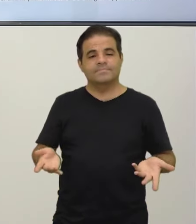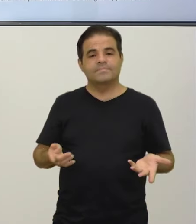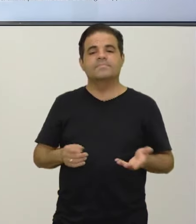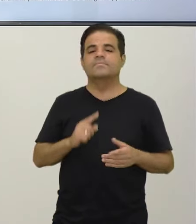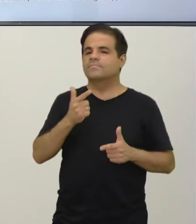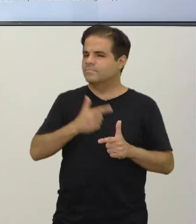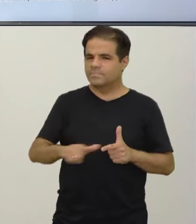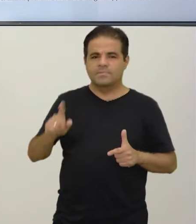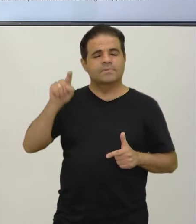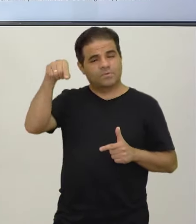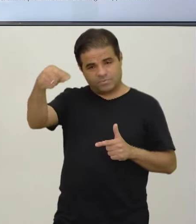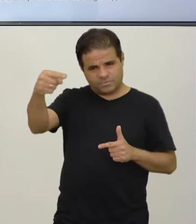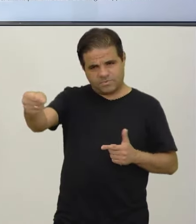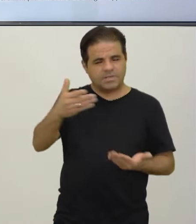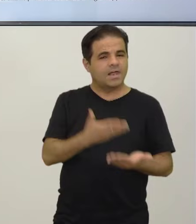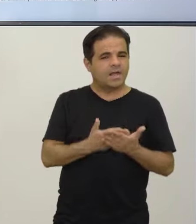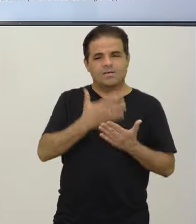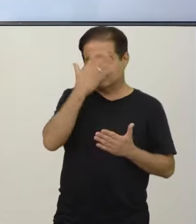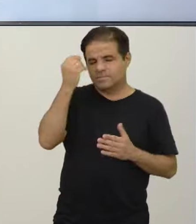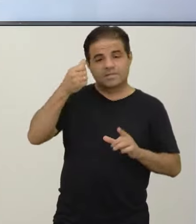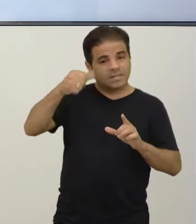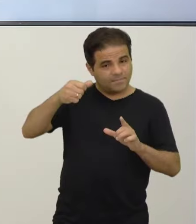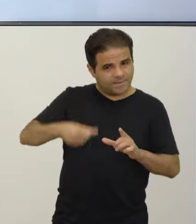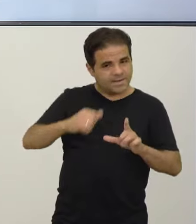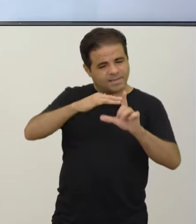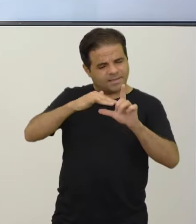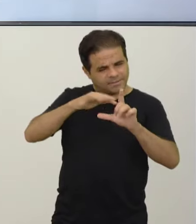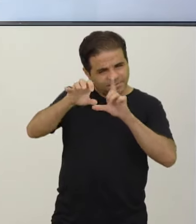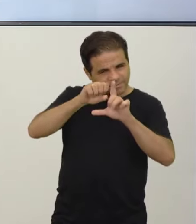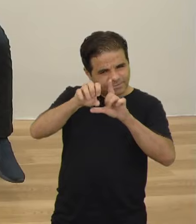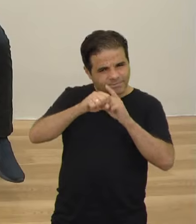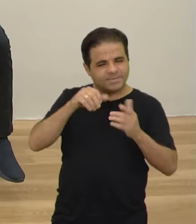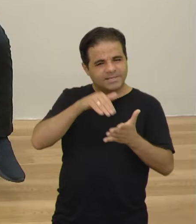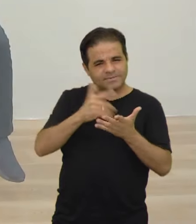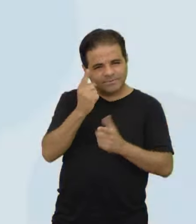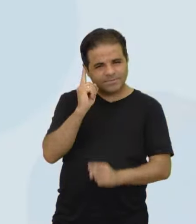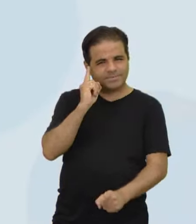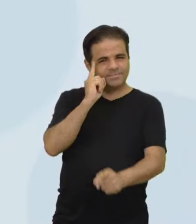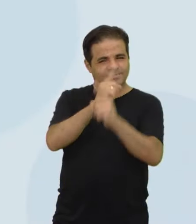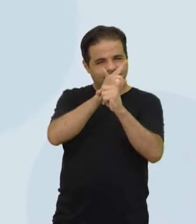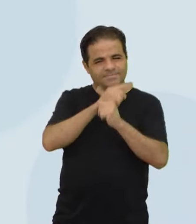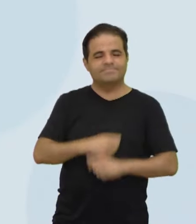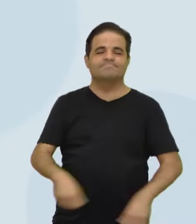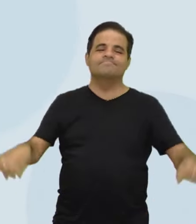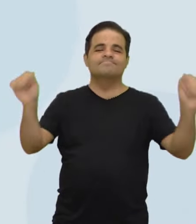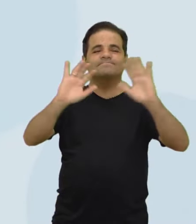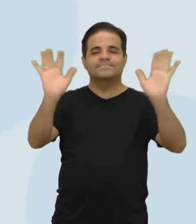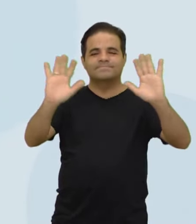próximas aulas. Não esqueçam de avaliar a gente no QR Code e até a próxima. Falou!